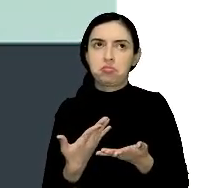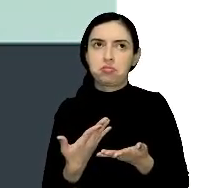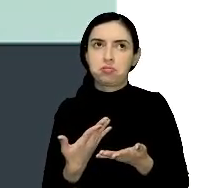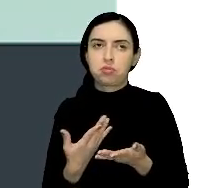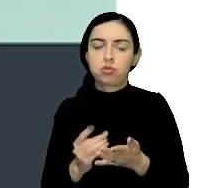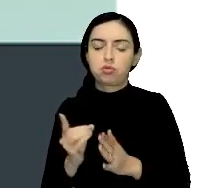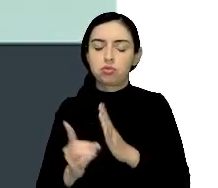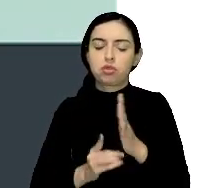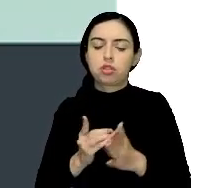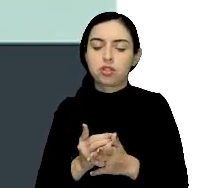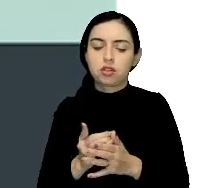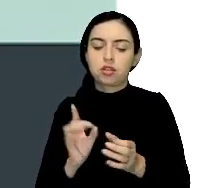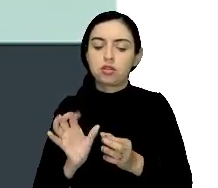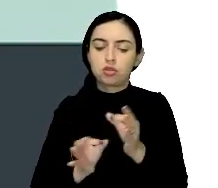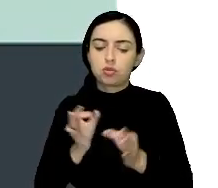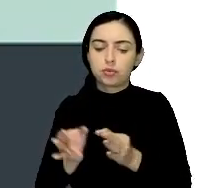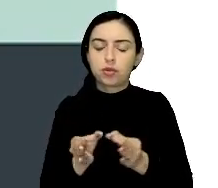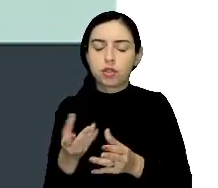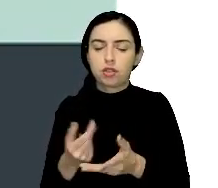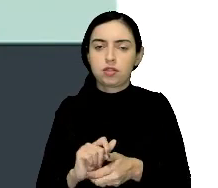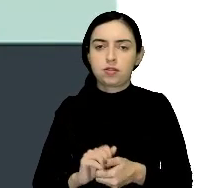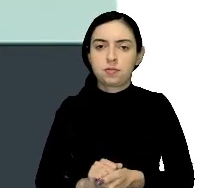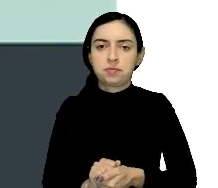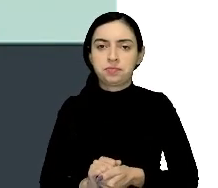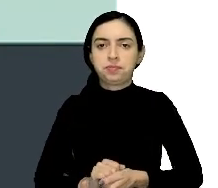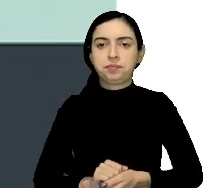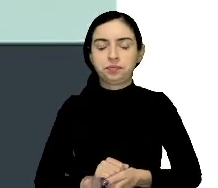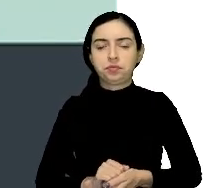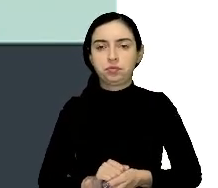Direito e Política. Né?